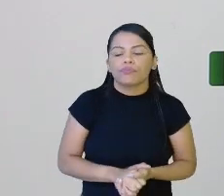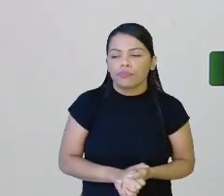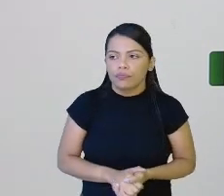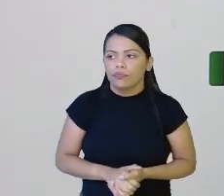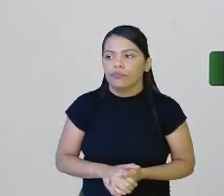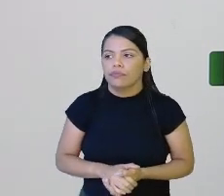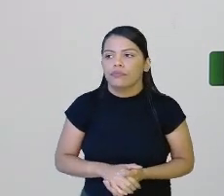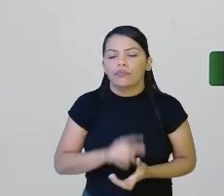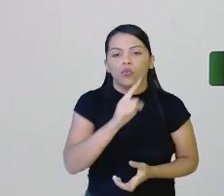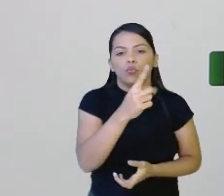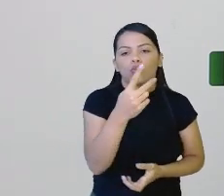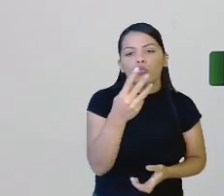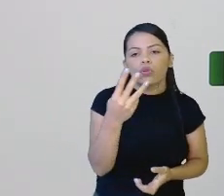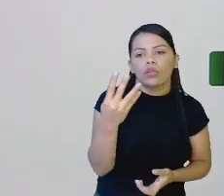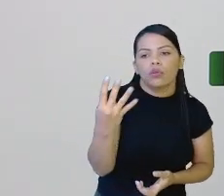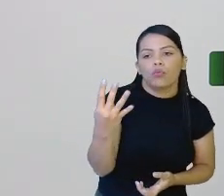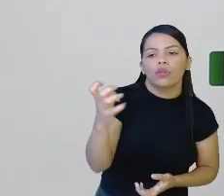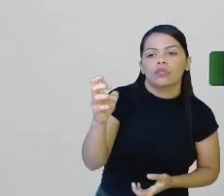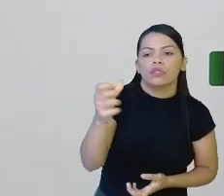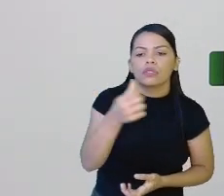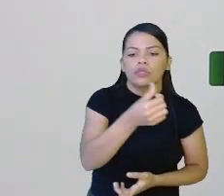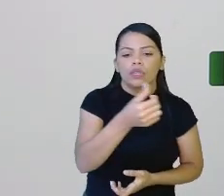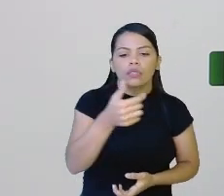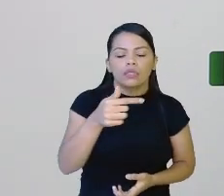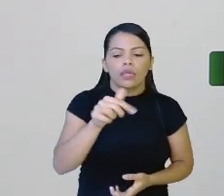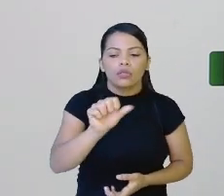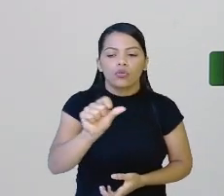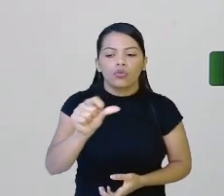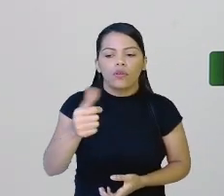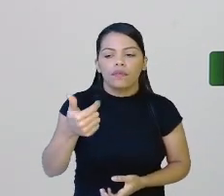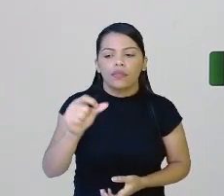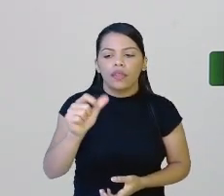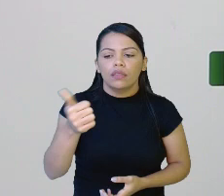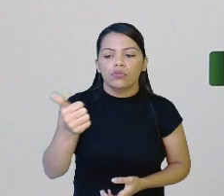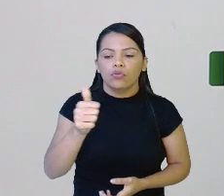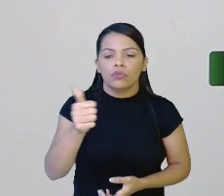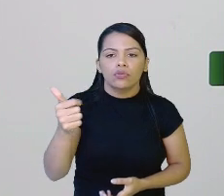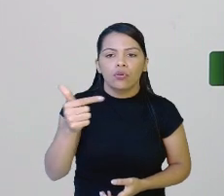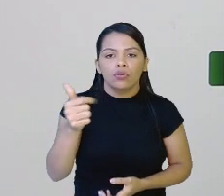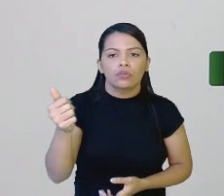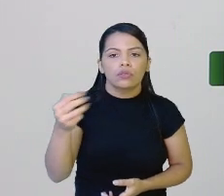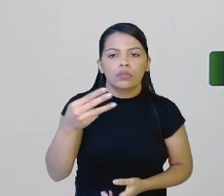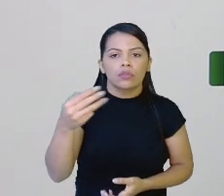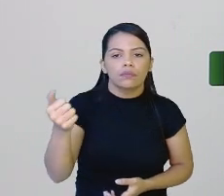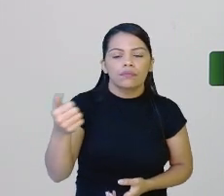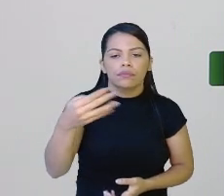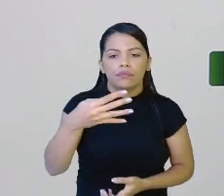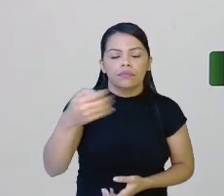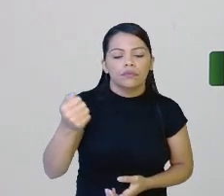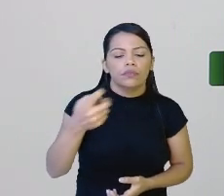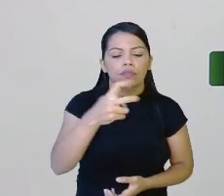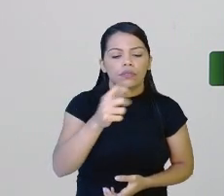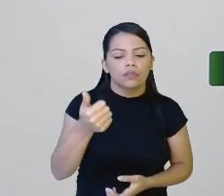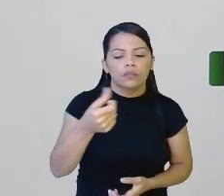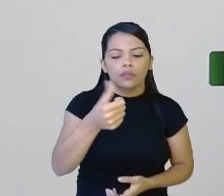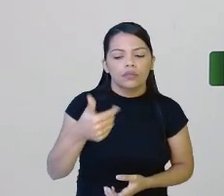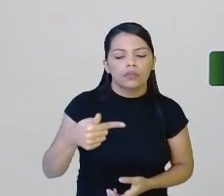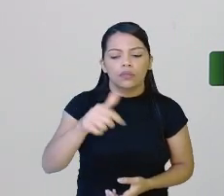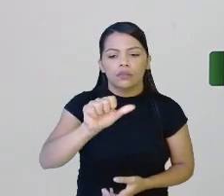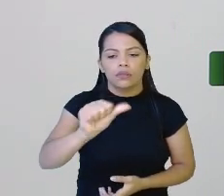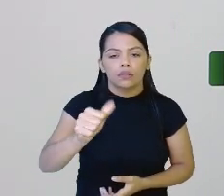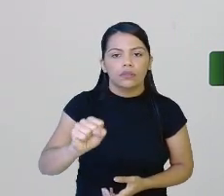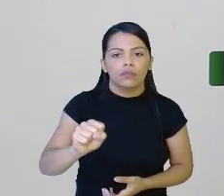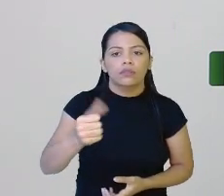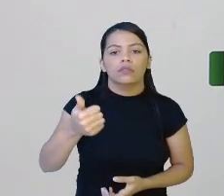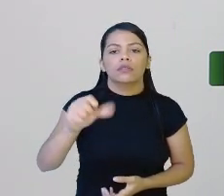ó, 1, 2, 3, 4, 5, 6, 7, 8, 9, 10, 11, 12, 13, 14, 15, 16, 17,